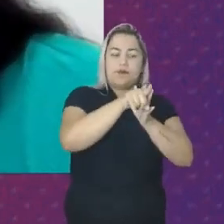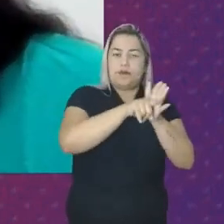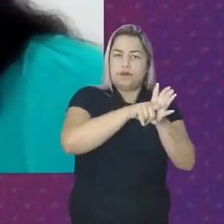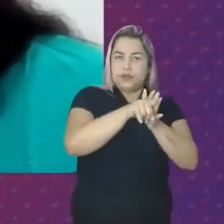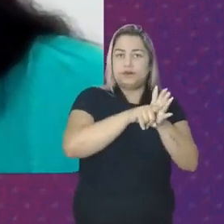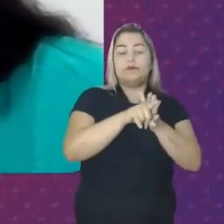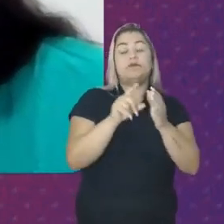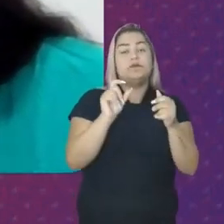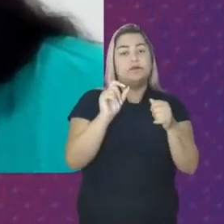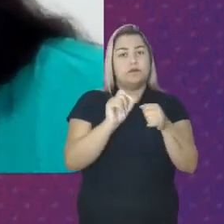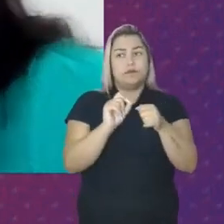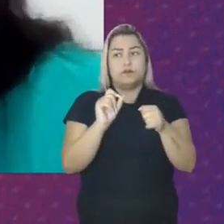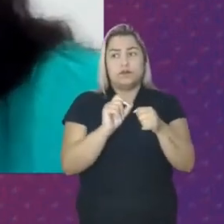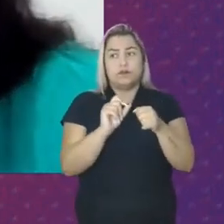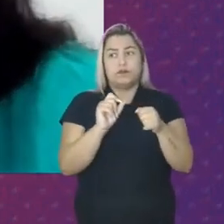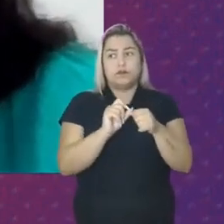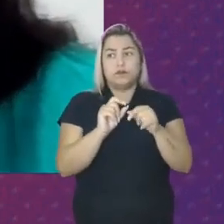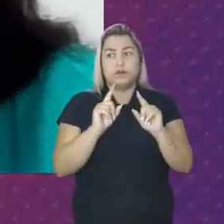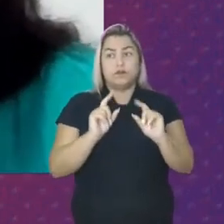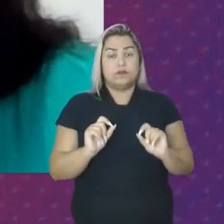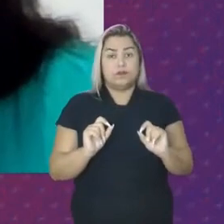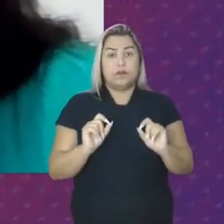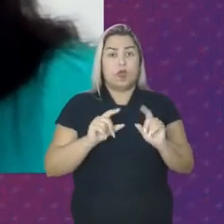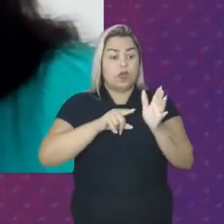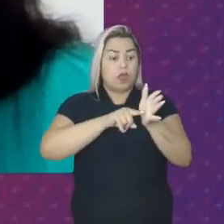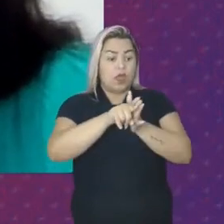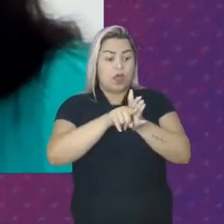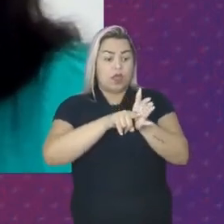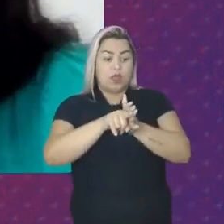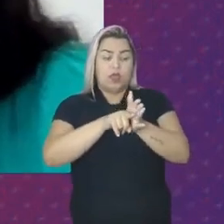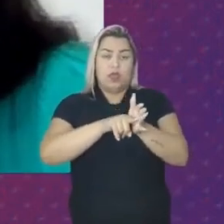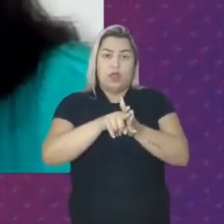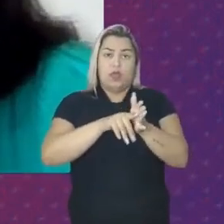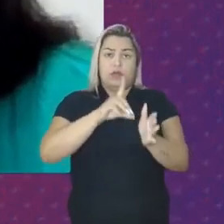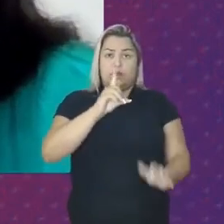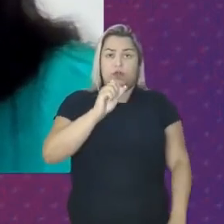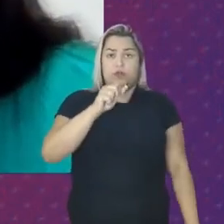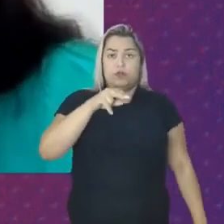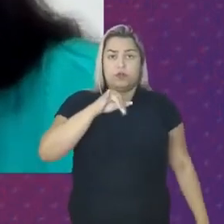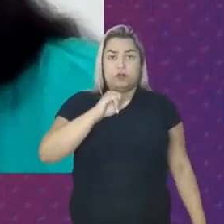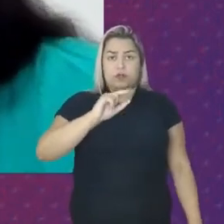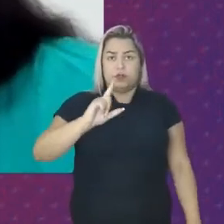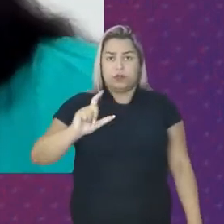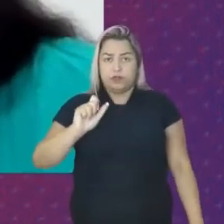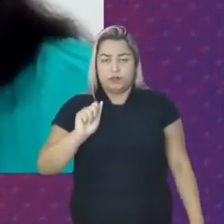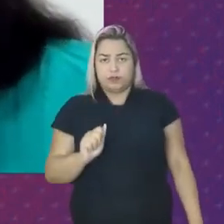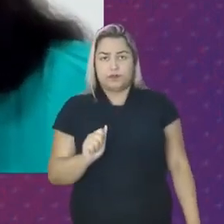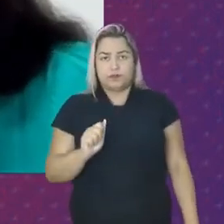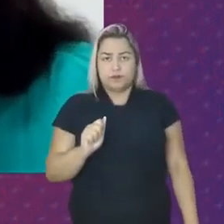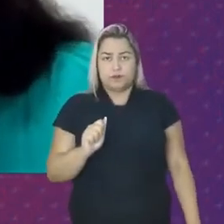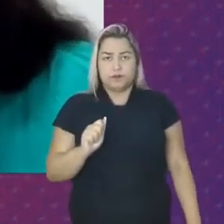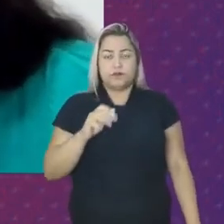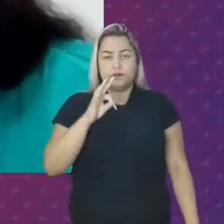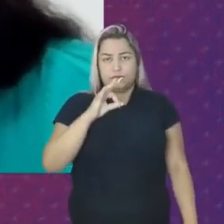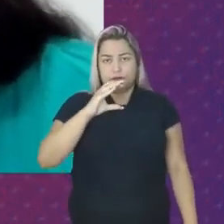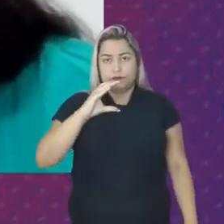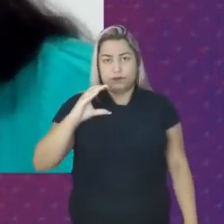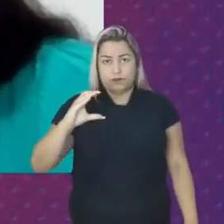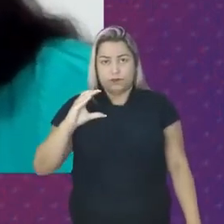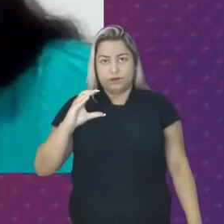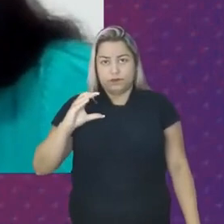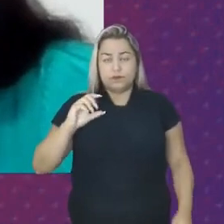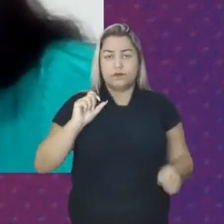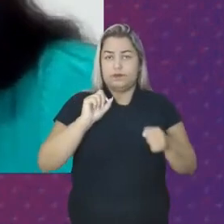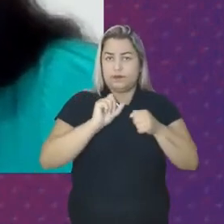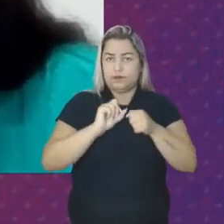foram feitas. Eu estou me baseando bastante aqui na pesquisa da Daniela Carneiro Nogueira, é um TCC